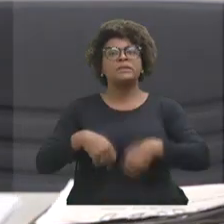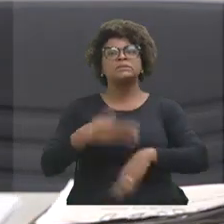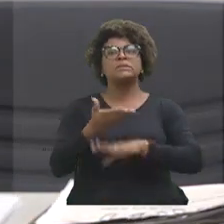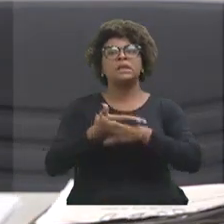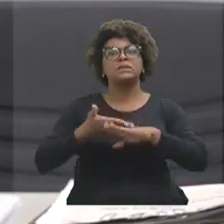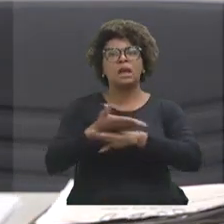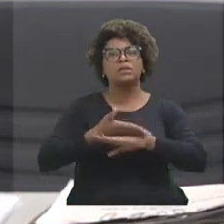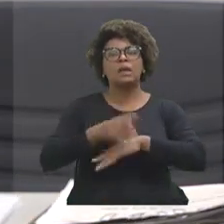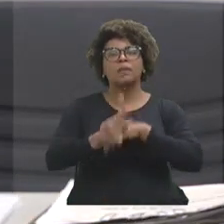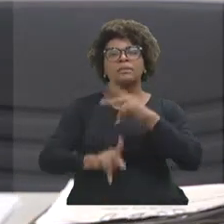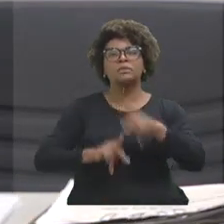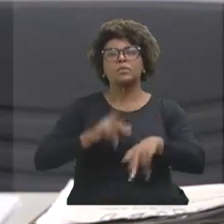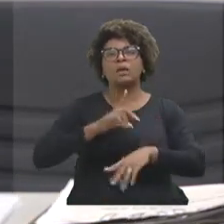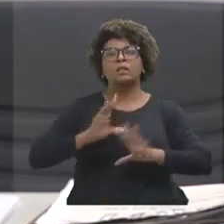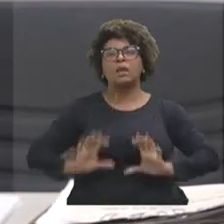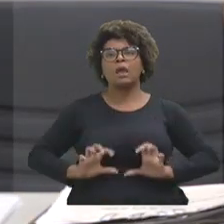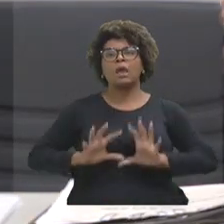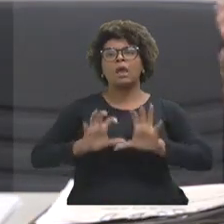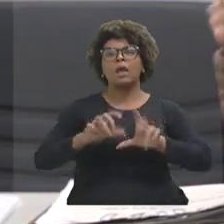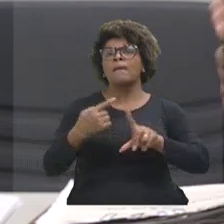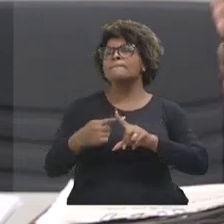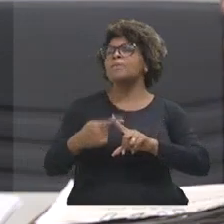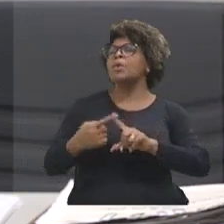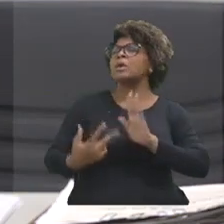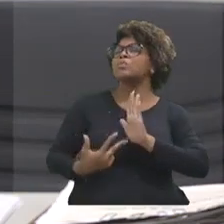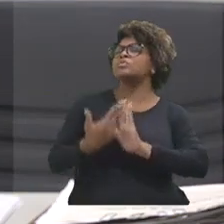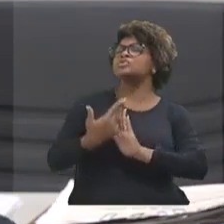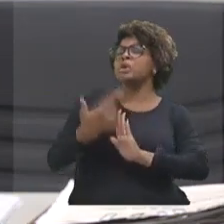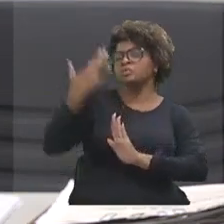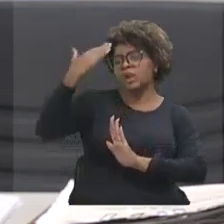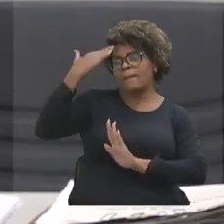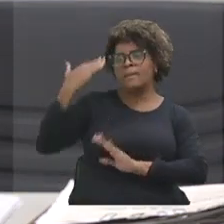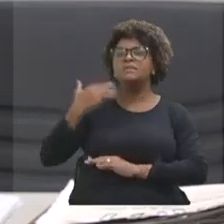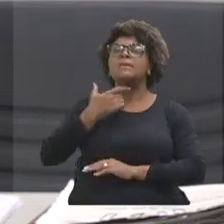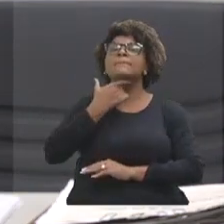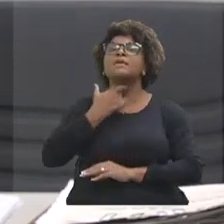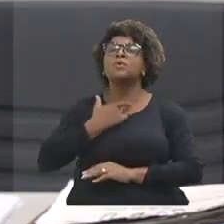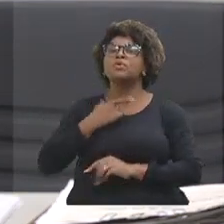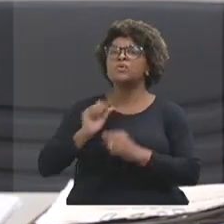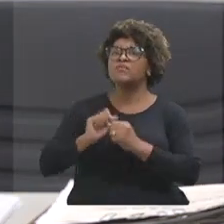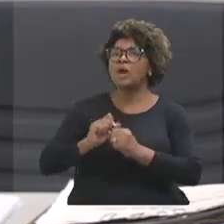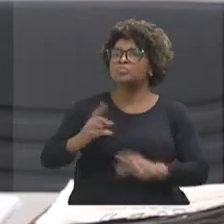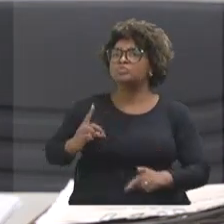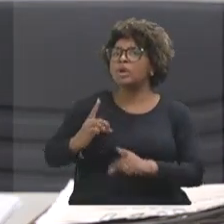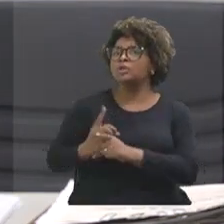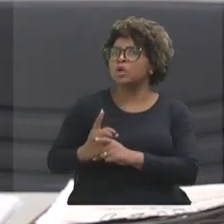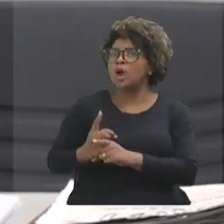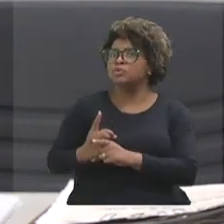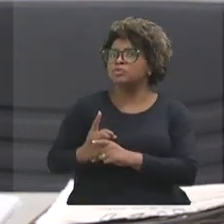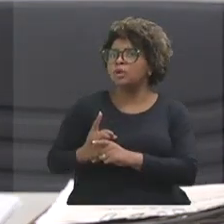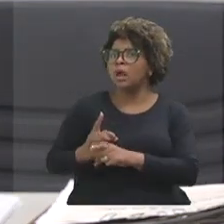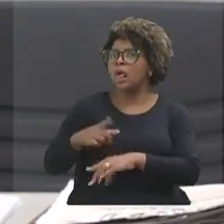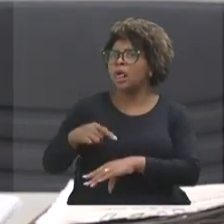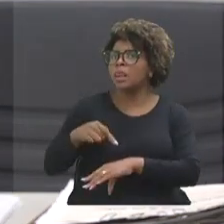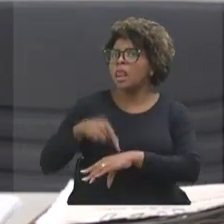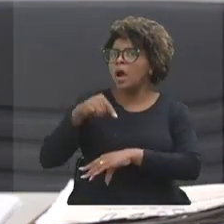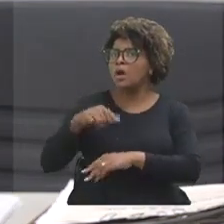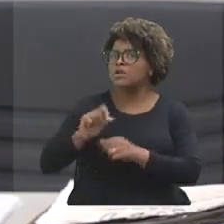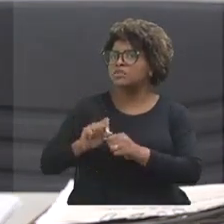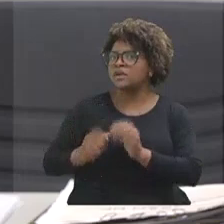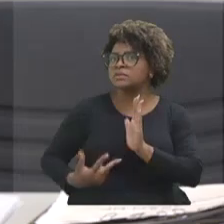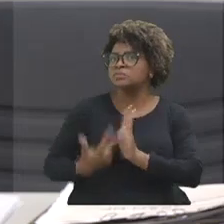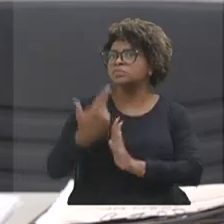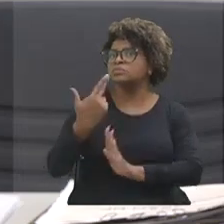Então por que que um cirurgião de cabeça e pescoço ele vai fazer o diagnóstico de um câncer de cabeça e pescoço e na hora de realizar a cirurgia